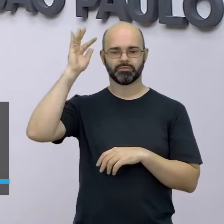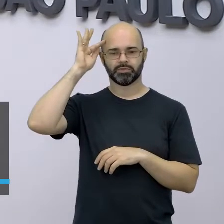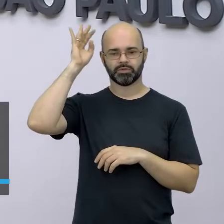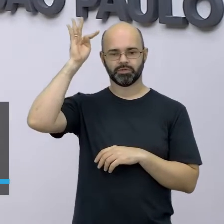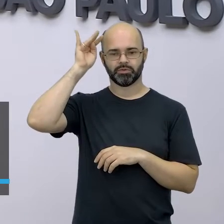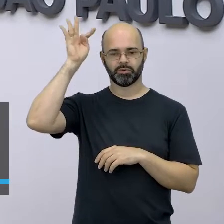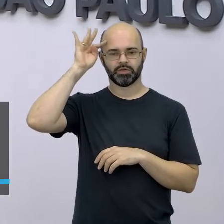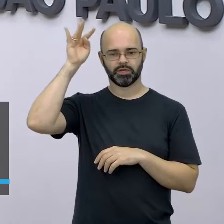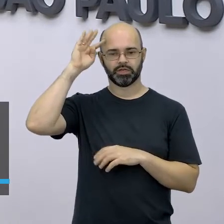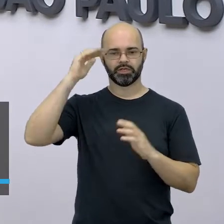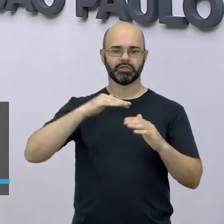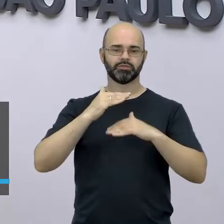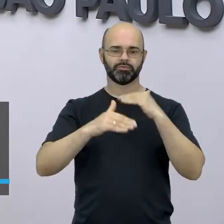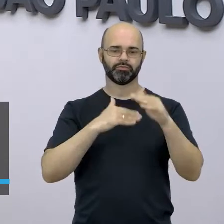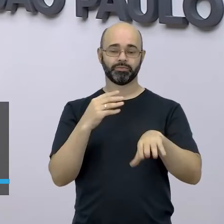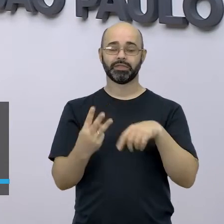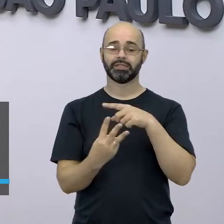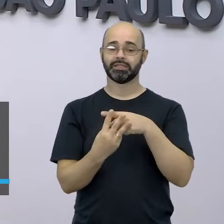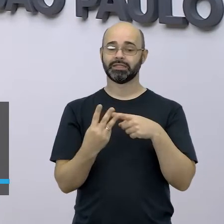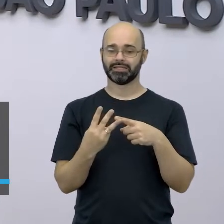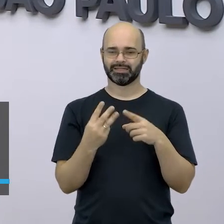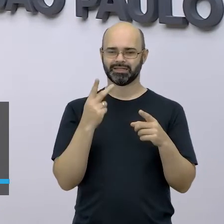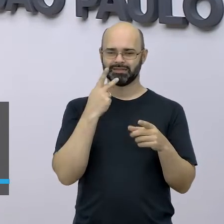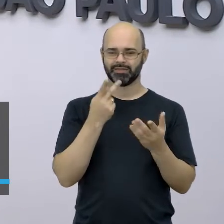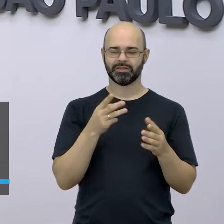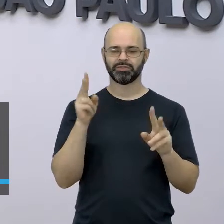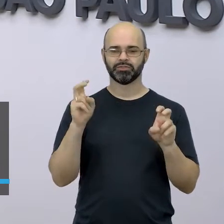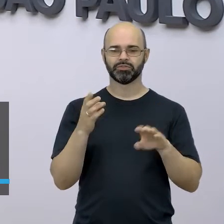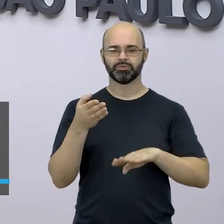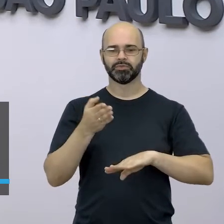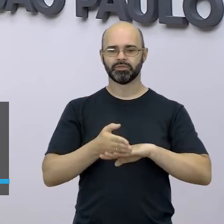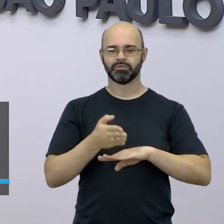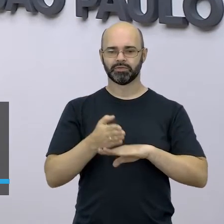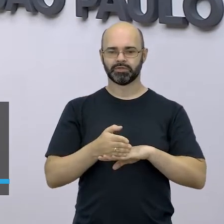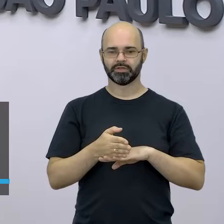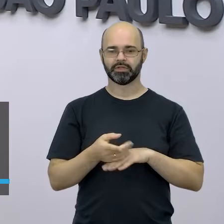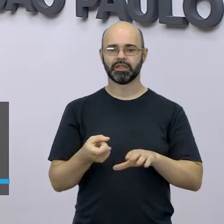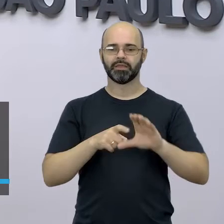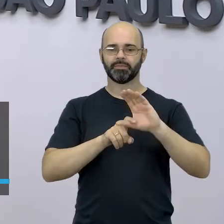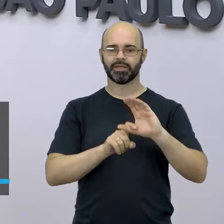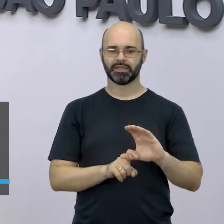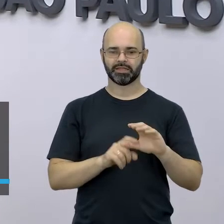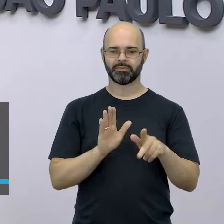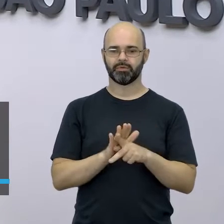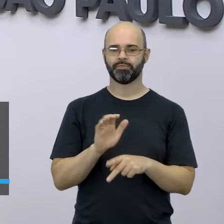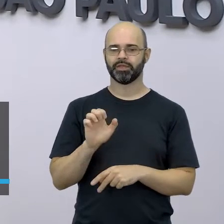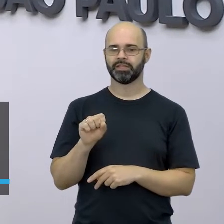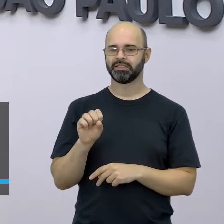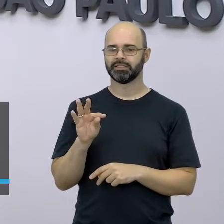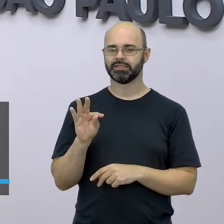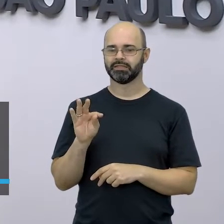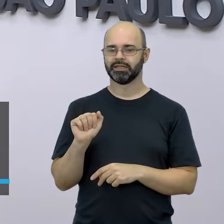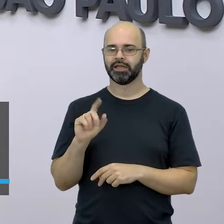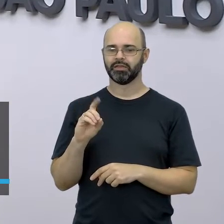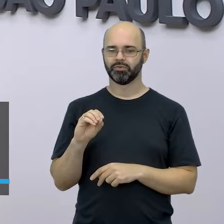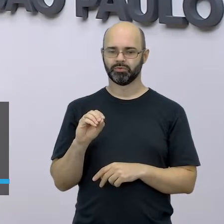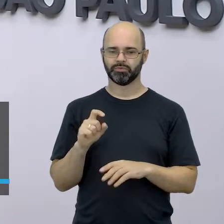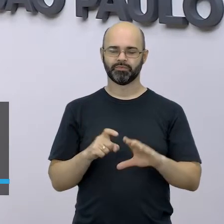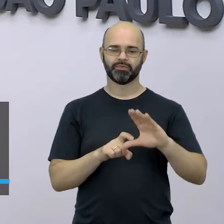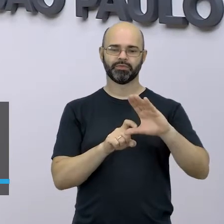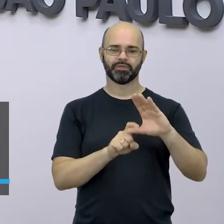3 teorias que são da modernização, da dependência do Estado. Essas teorias da modernização, elas